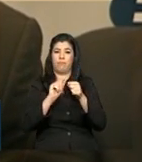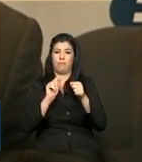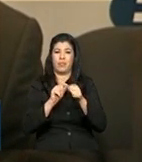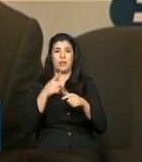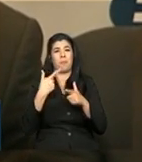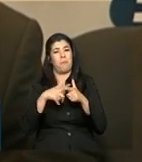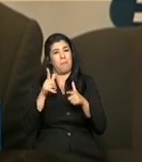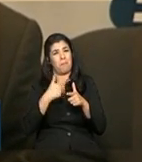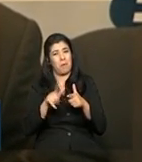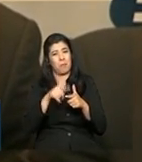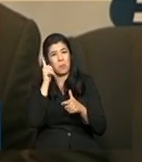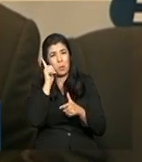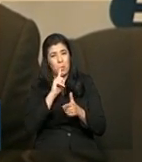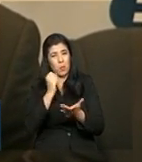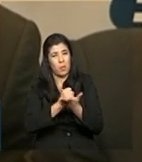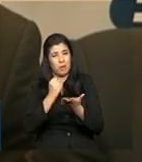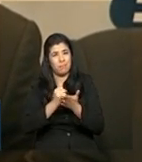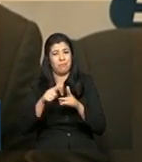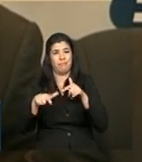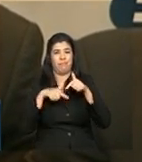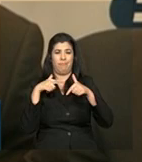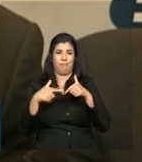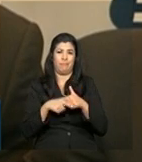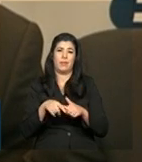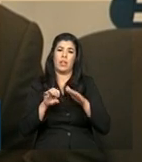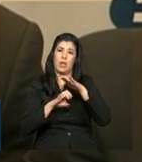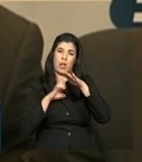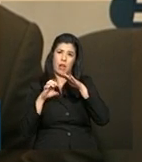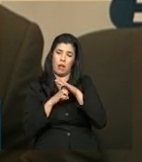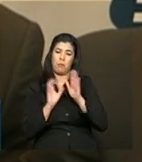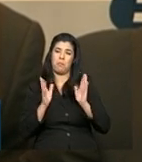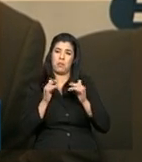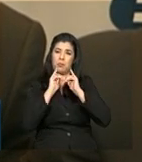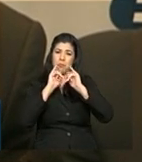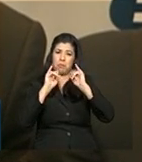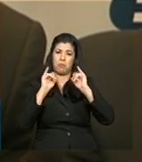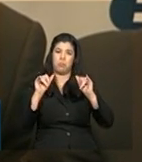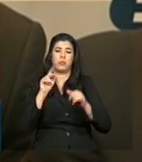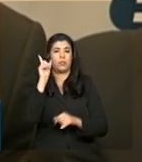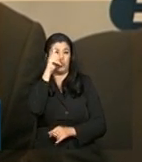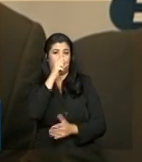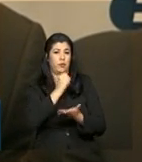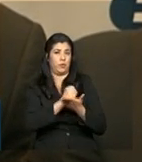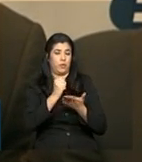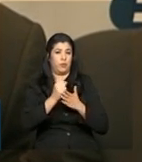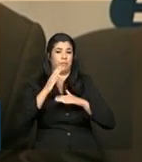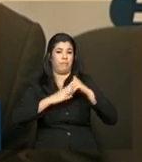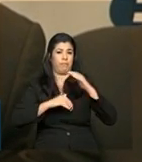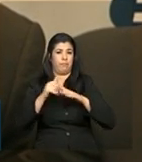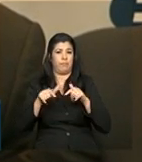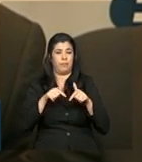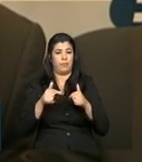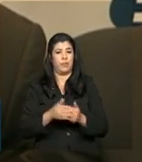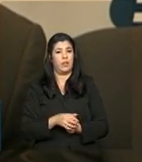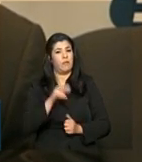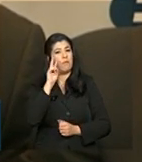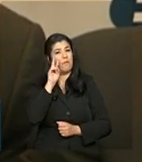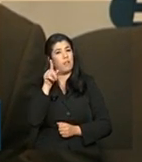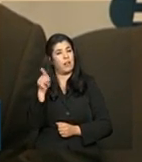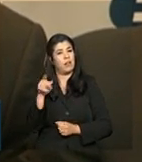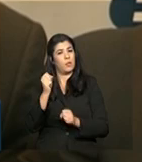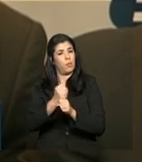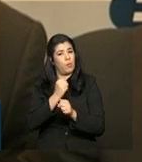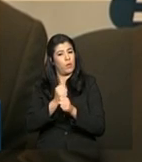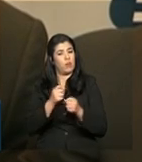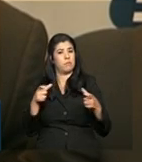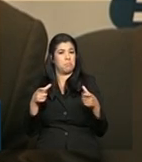de mão de obra, isso é claro, notório, né? As empresas têm colocado isso. São obras, se vocês observarem, são obras relativamente